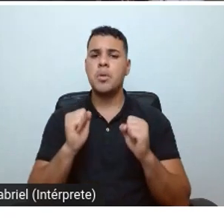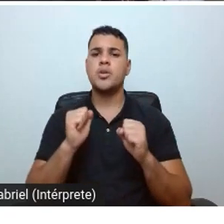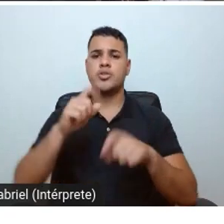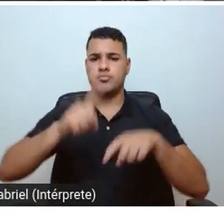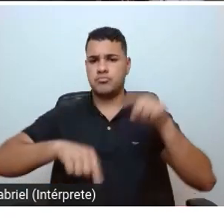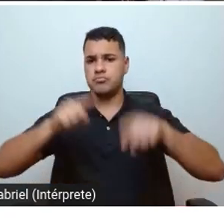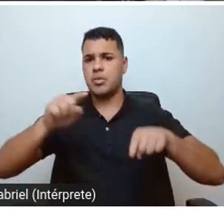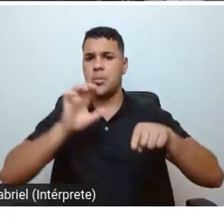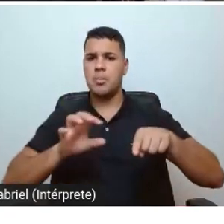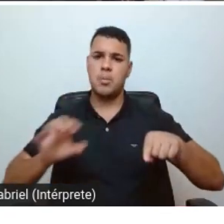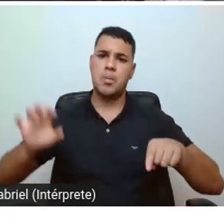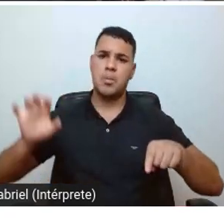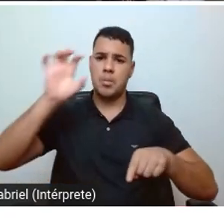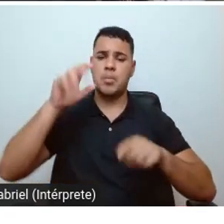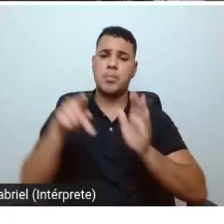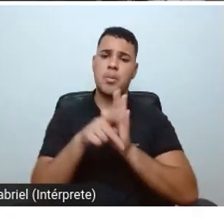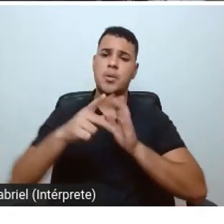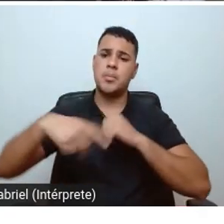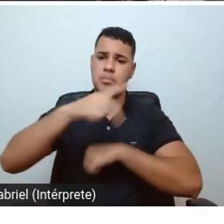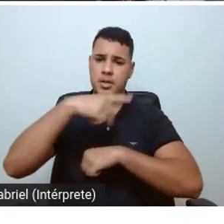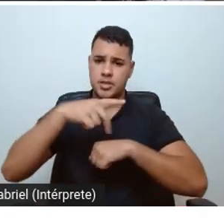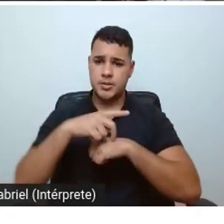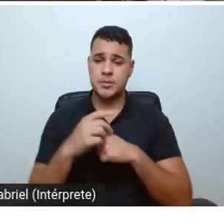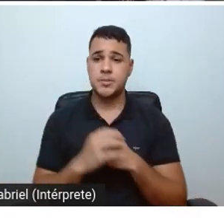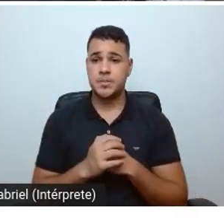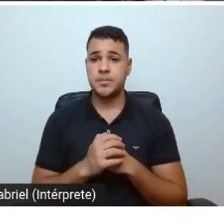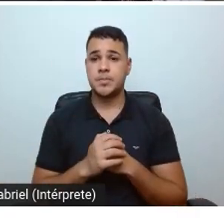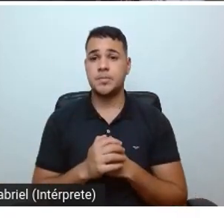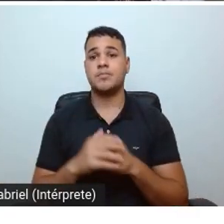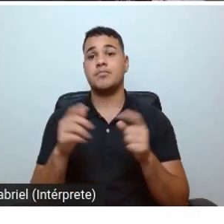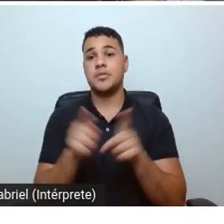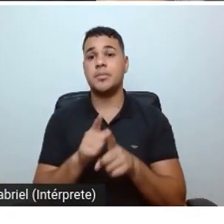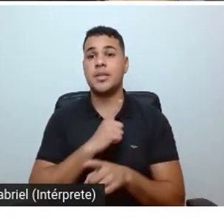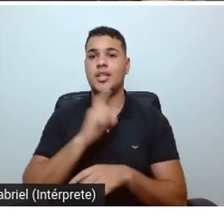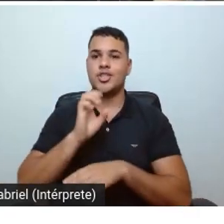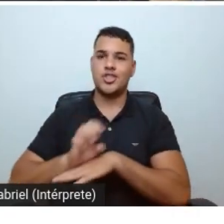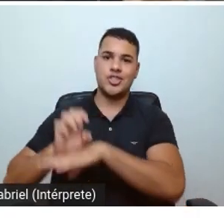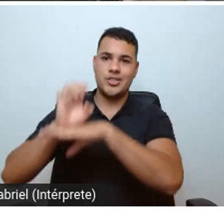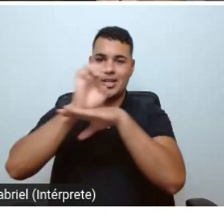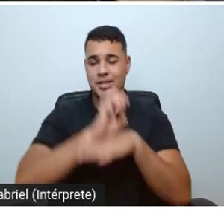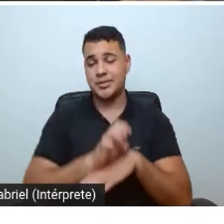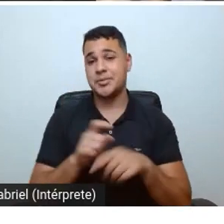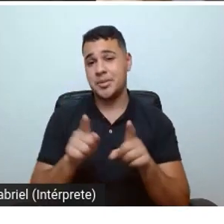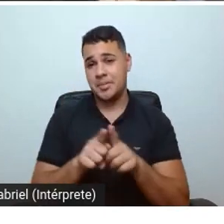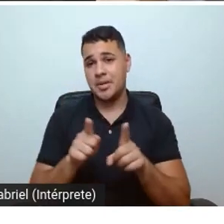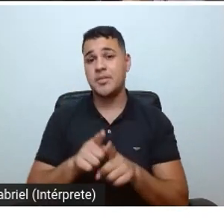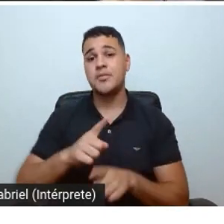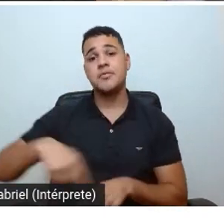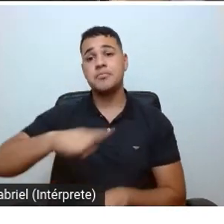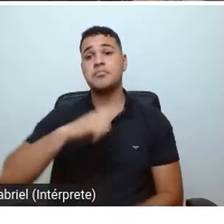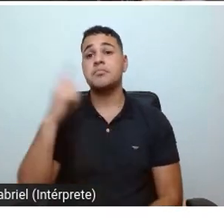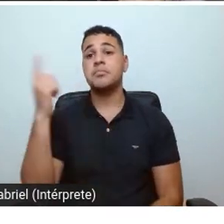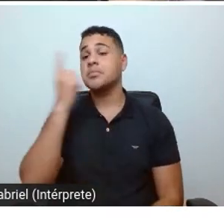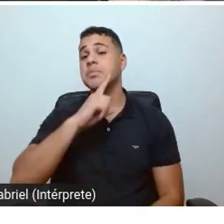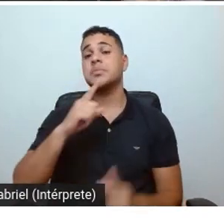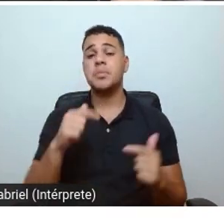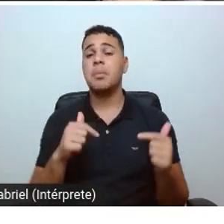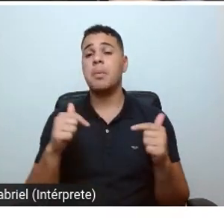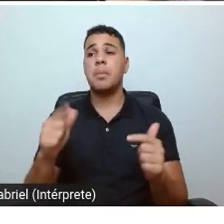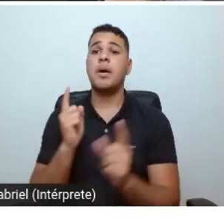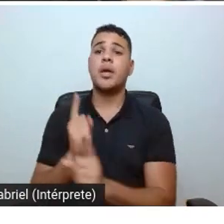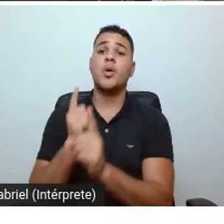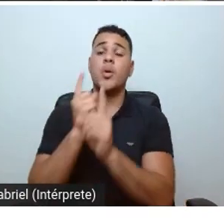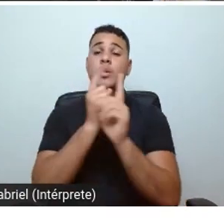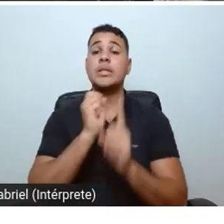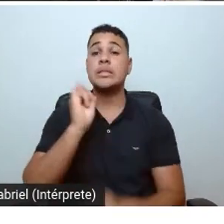regiões do país ou separado por estados mesmo, aonde você consegue identificar se alguma região